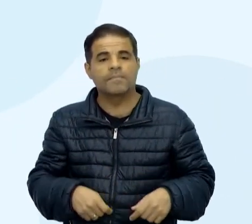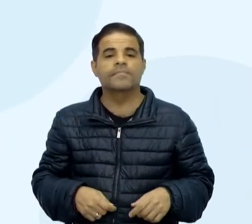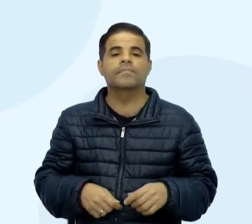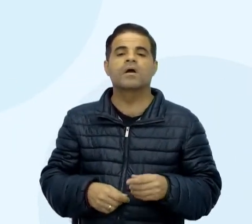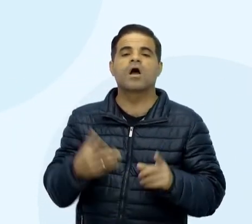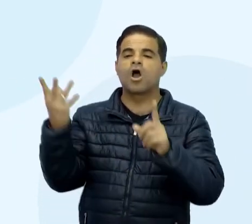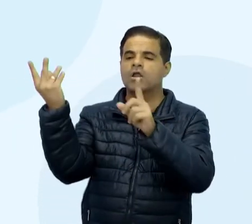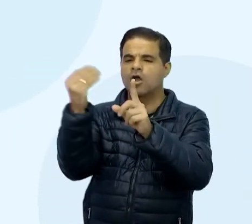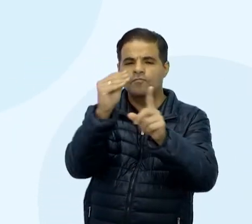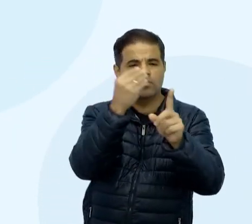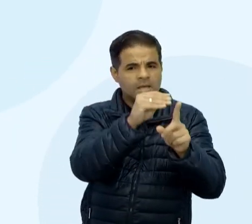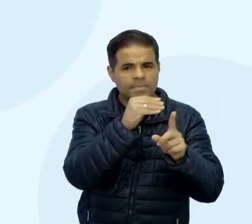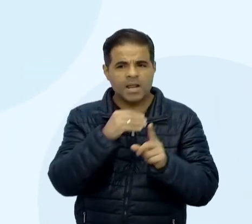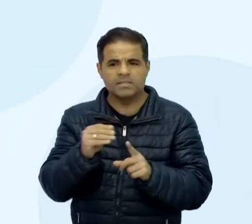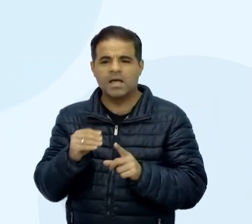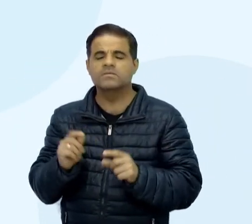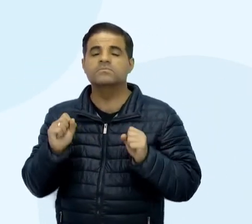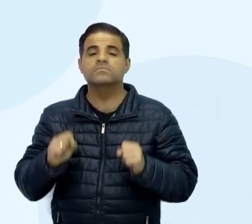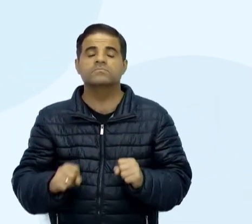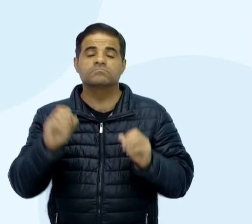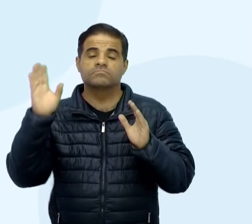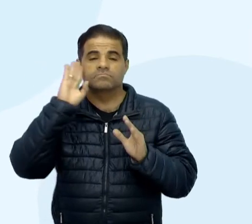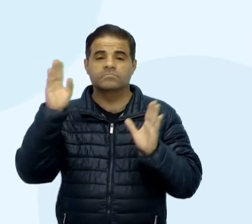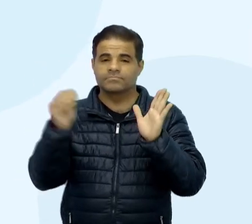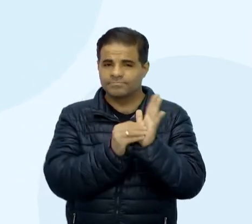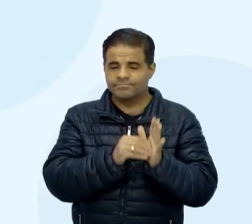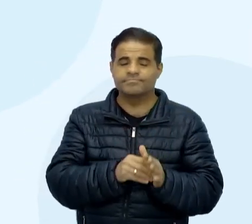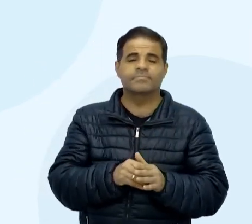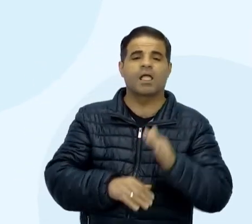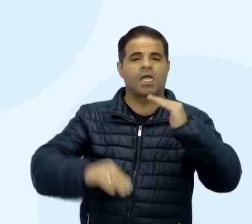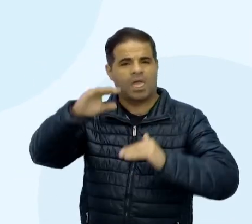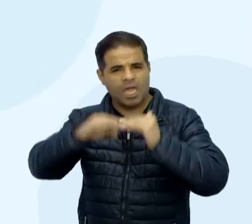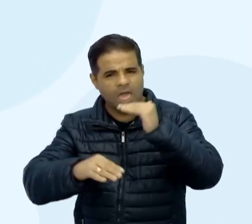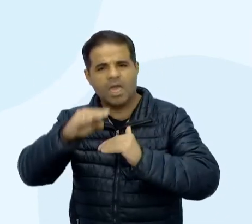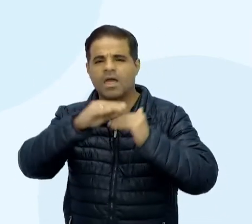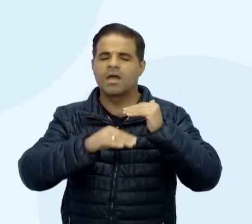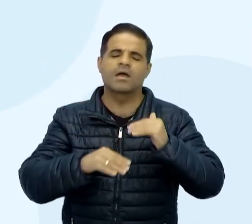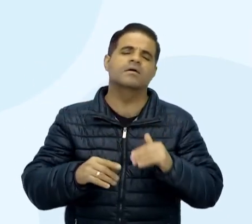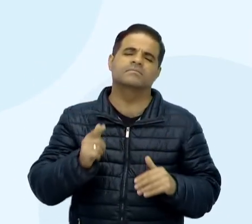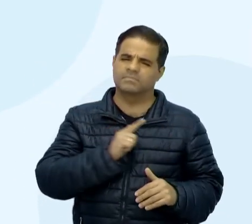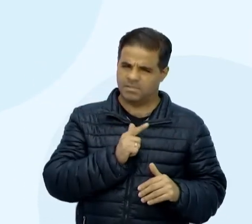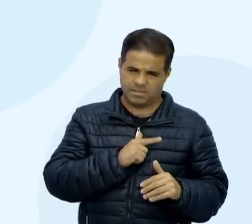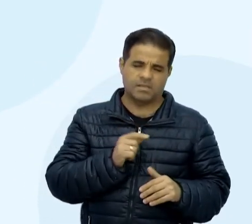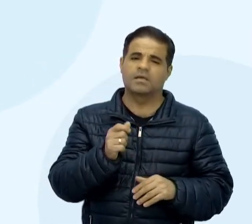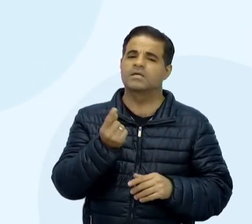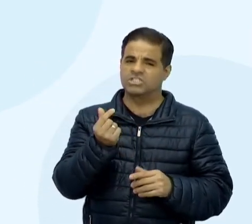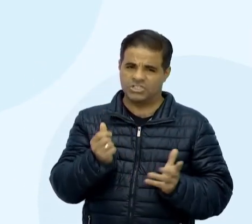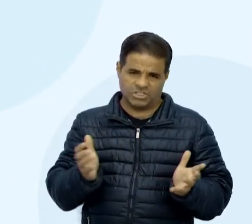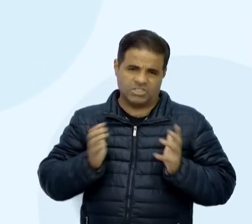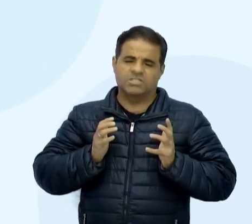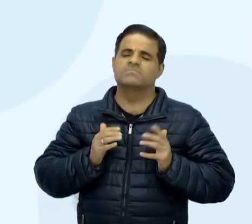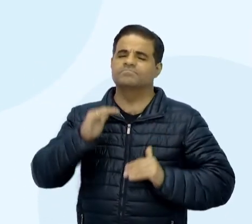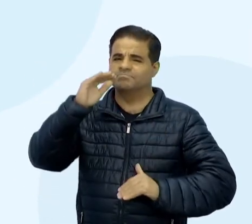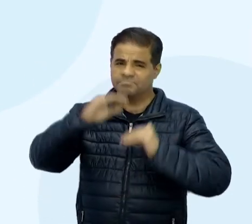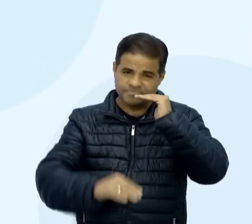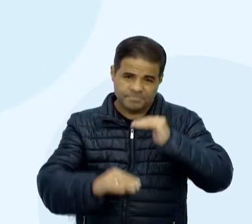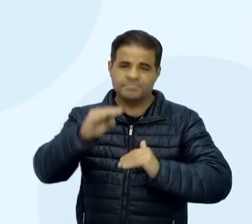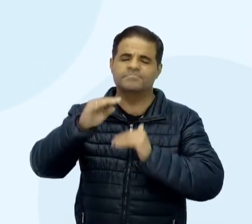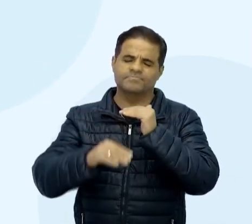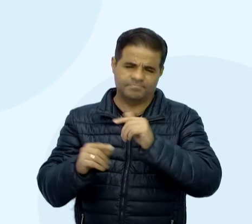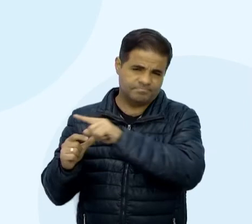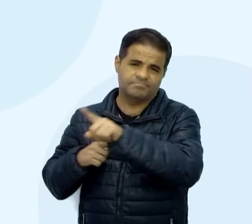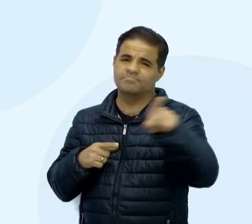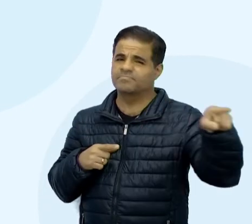às vulnerabilidades, podemos destacar a grande desigualdade social, né, nessa região